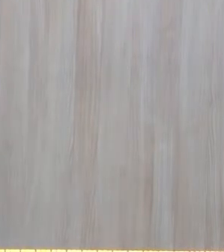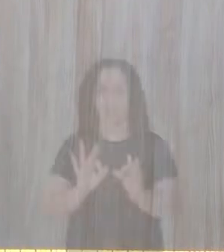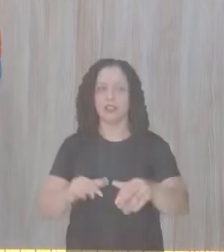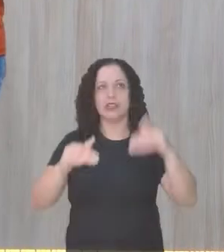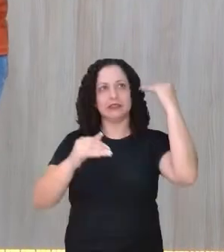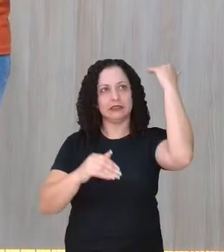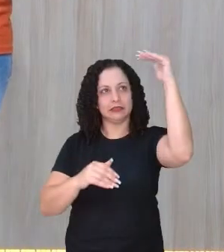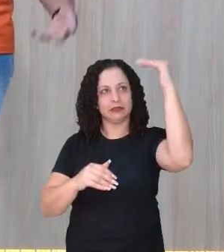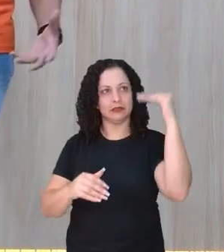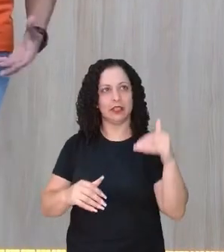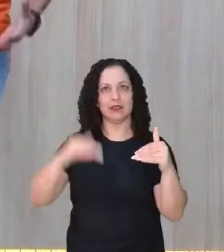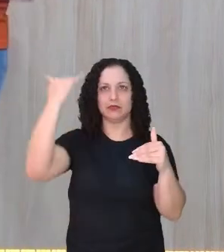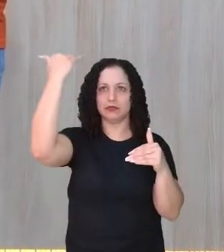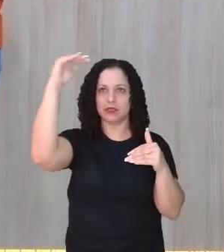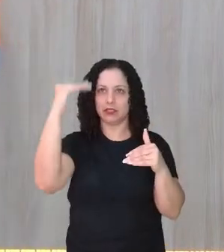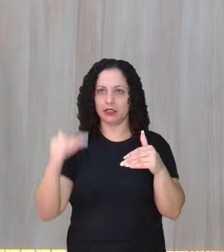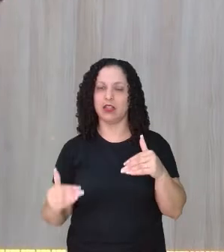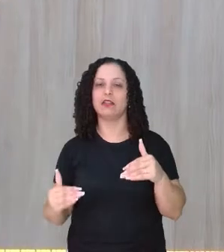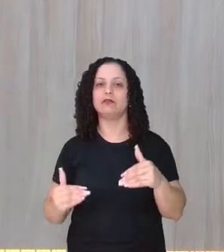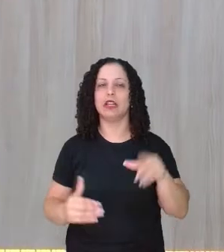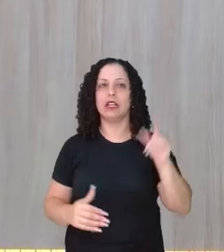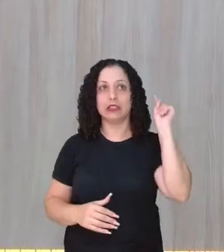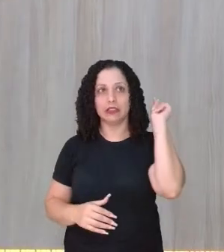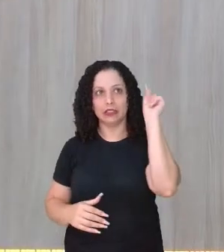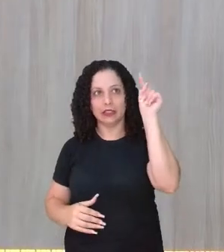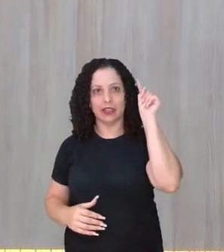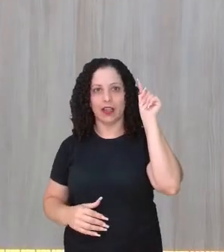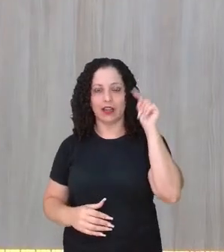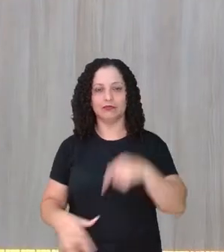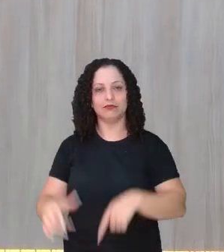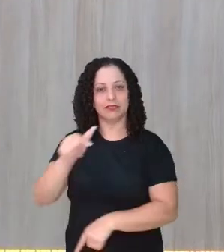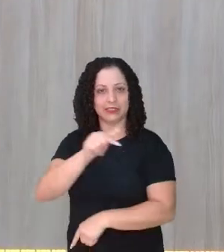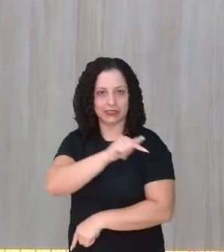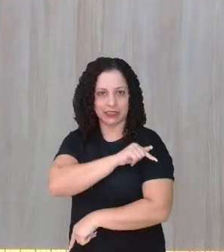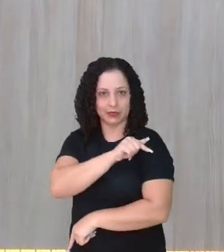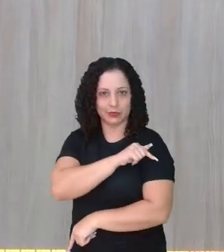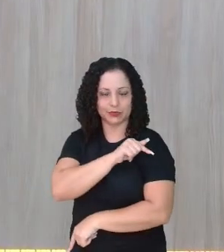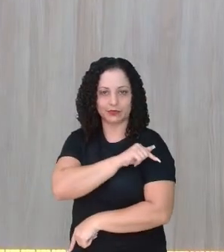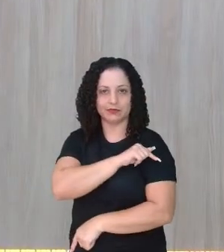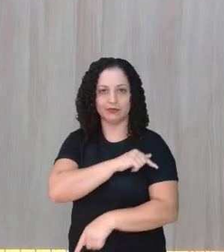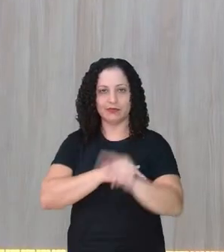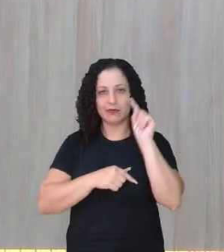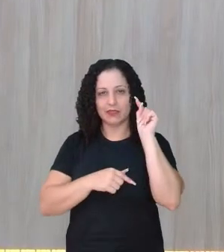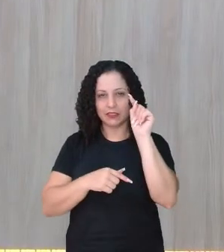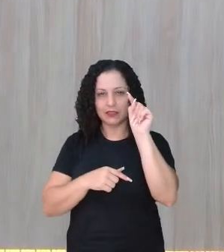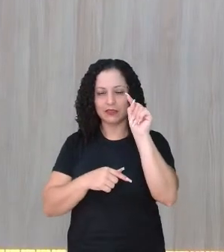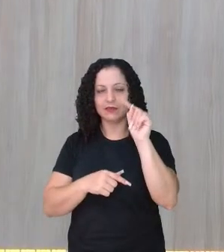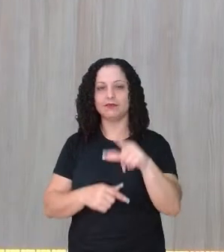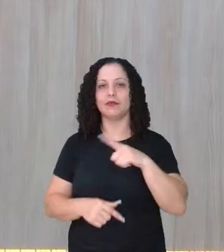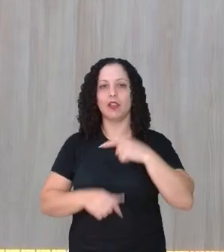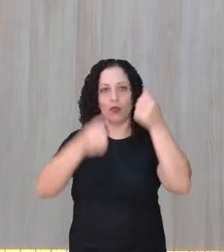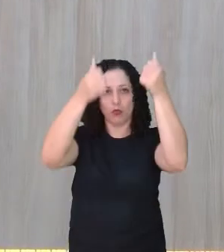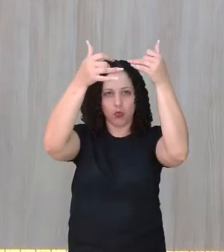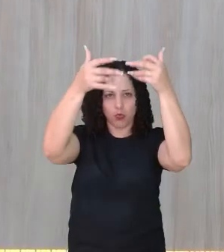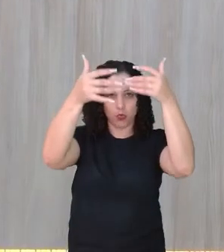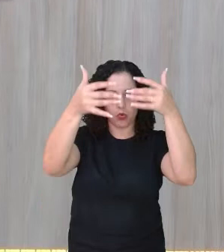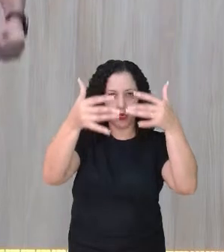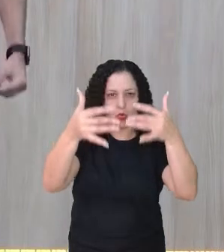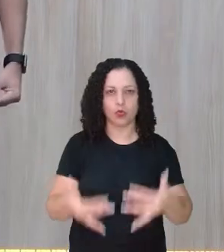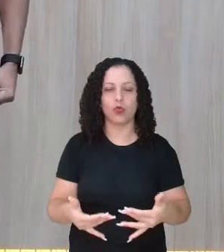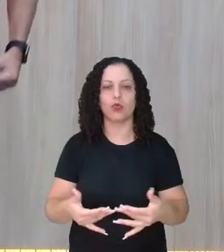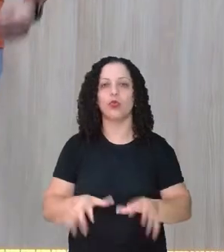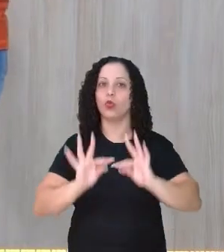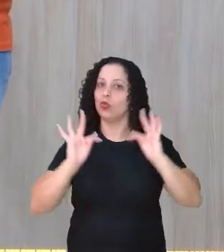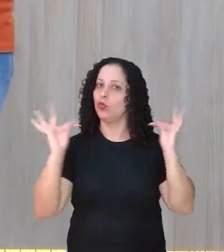lá de cada turma. Então clica lá no 7º ano, tem uma playlist lá, certo? Você vai acompanhar todas